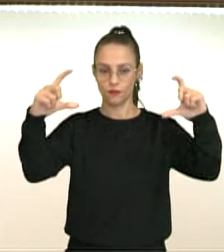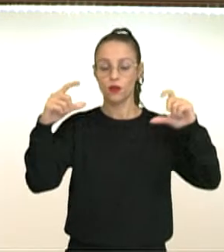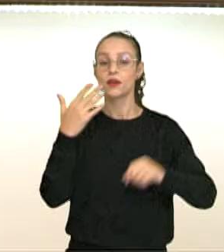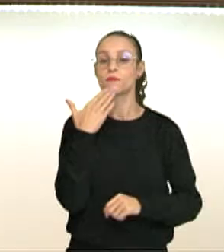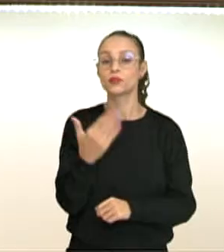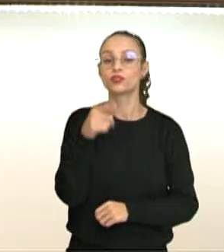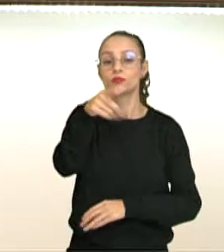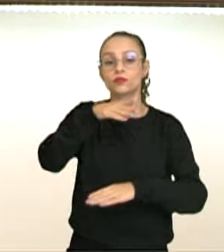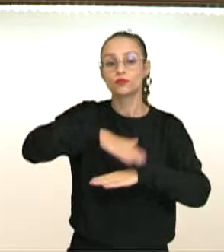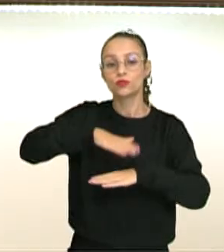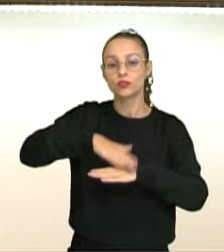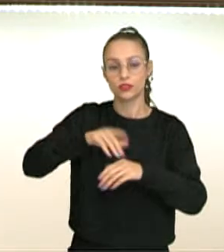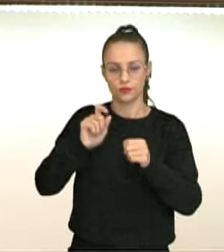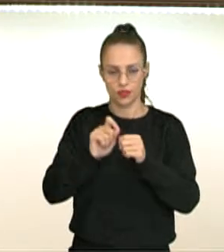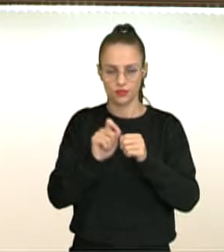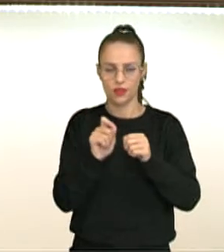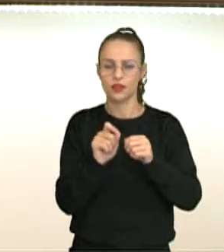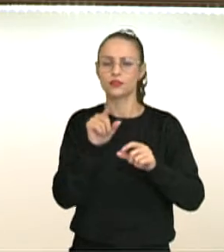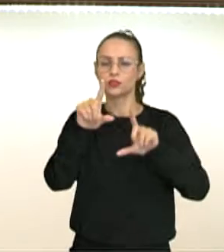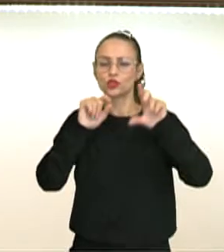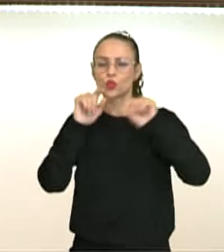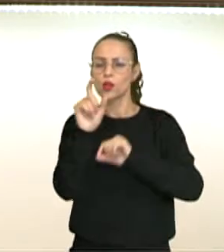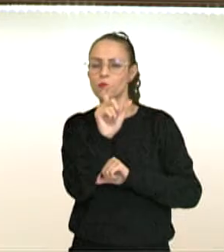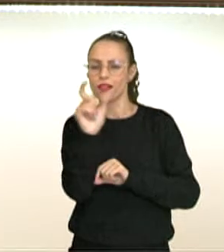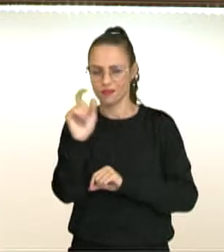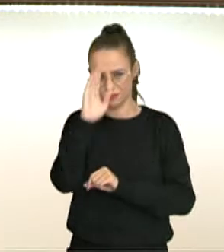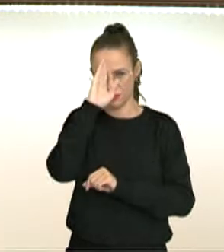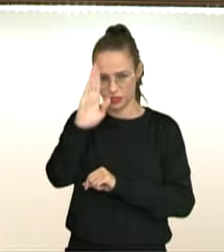para você fazer agora do segundo parágrafo. Olha como fica.